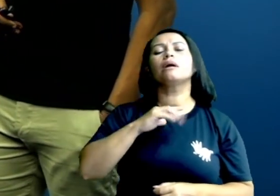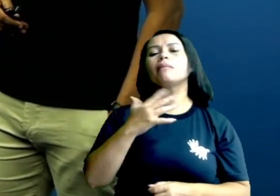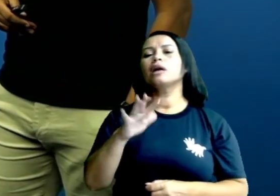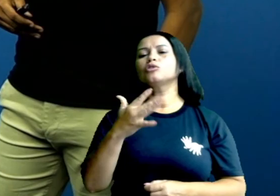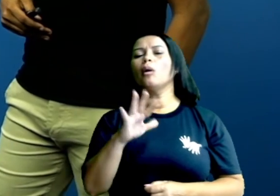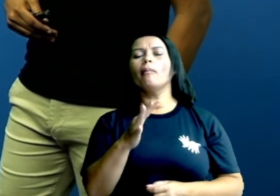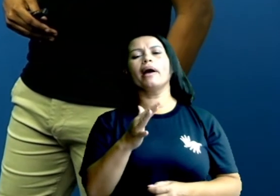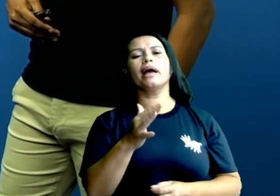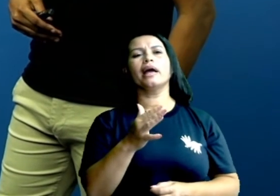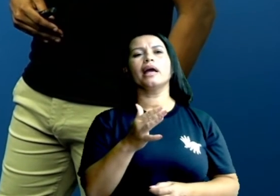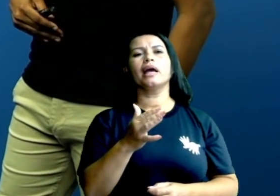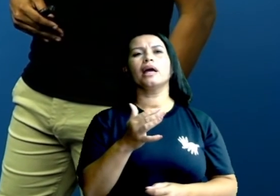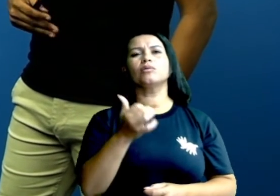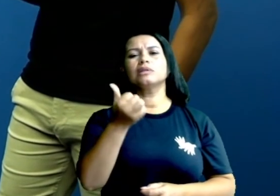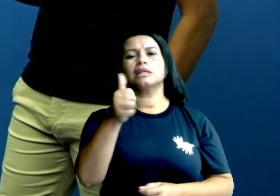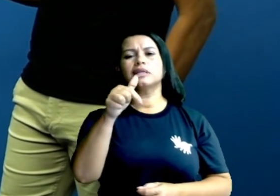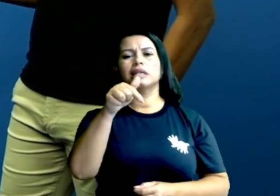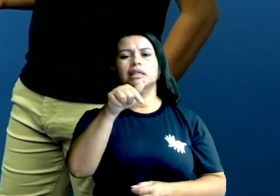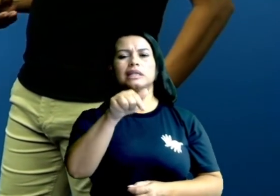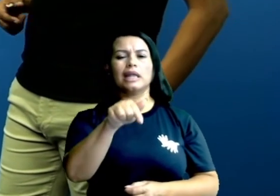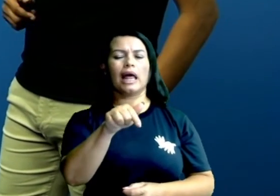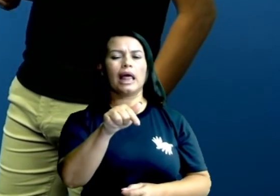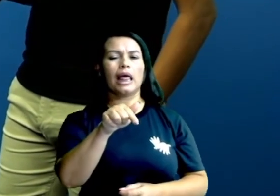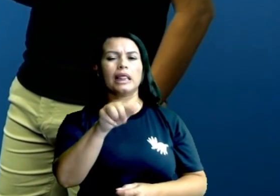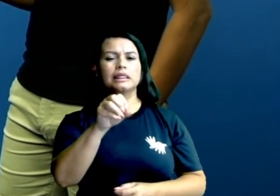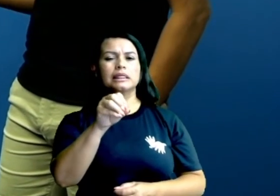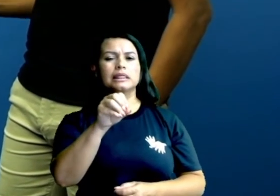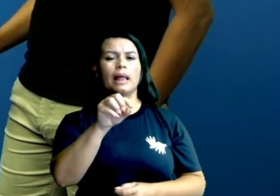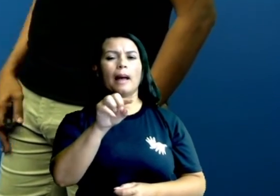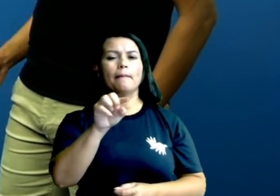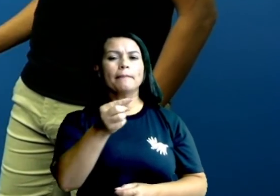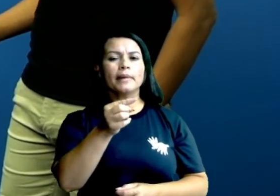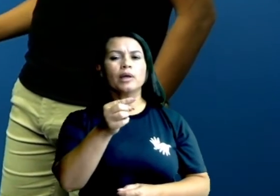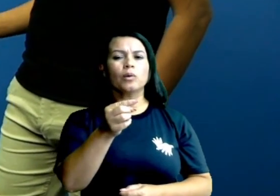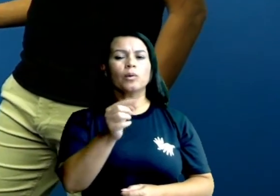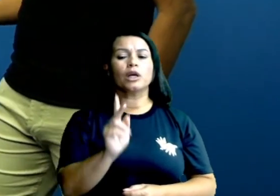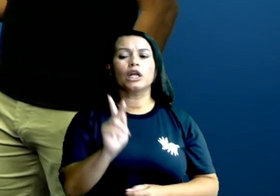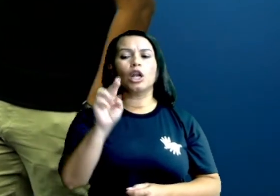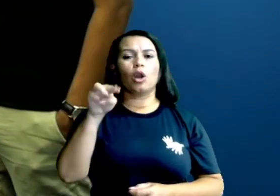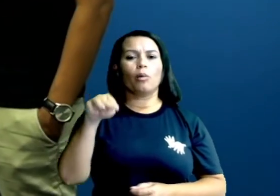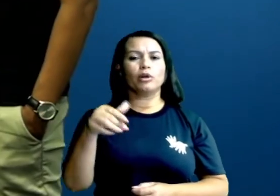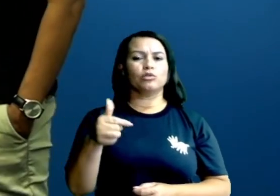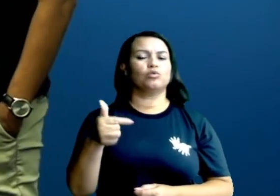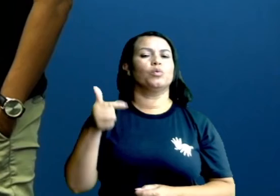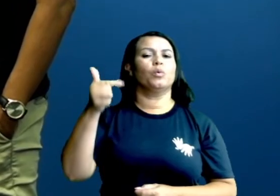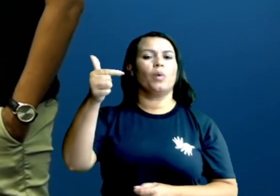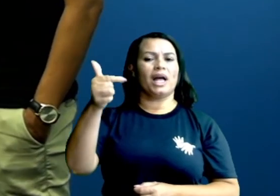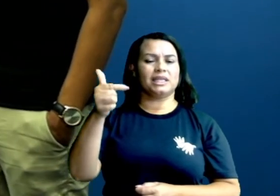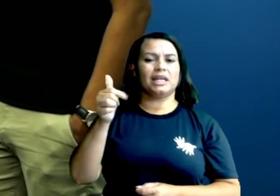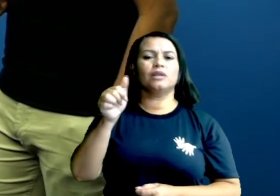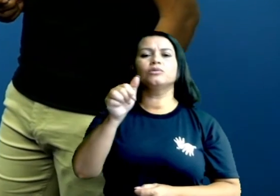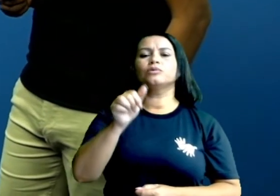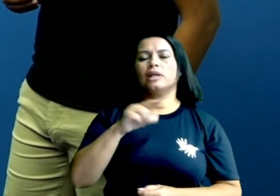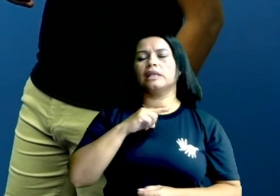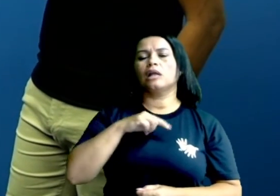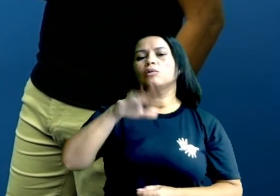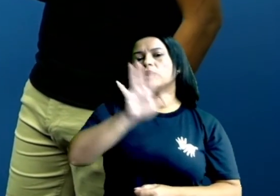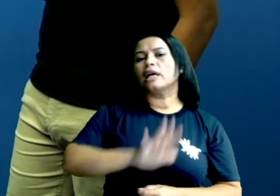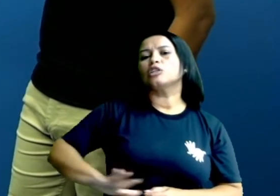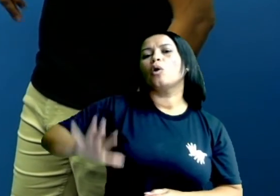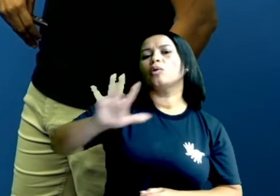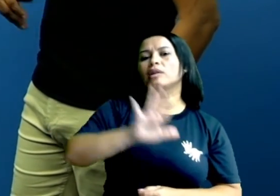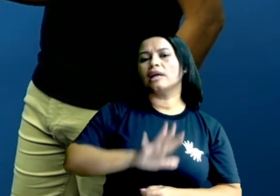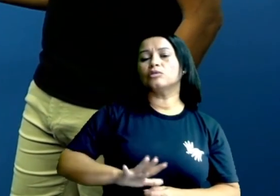cerca aí de 170 mil quilômetros quadrados, que corresponderia aí a cerca de 2% do território nacional, tá bom?